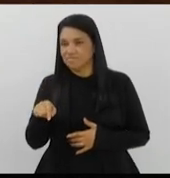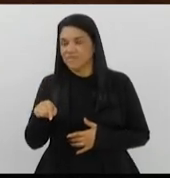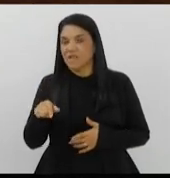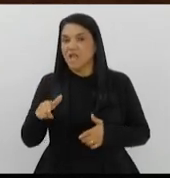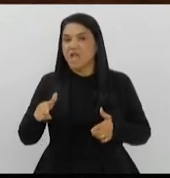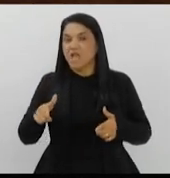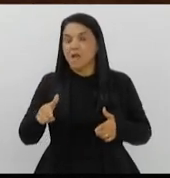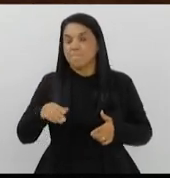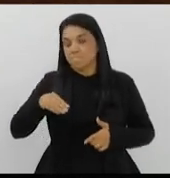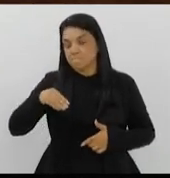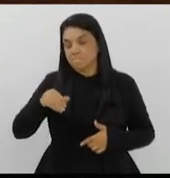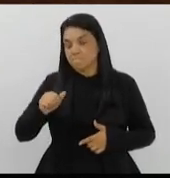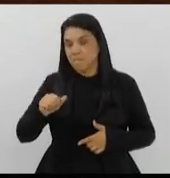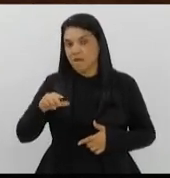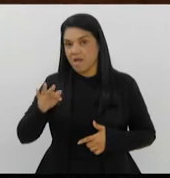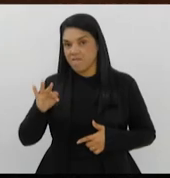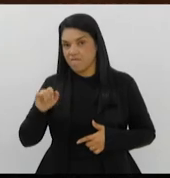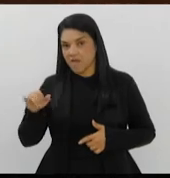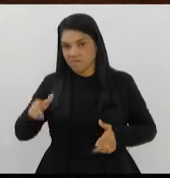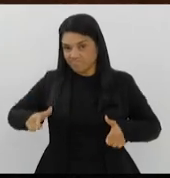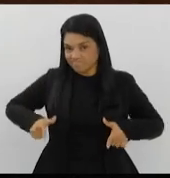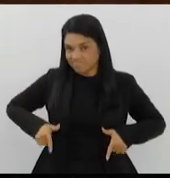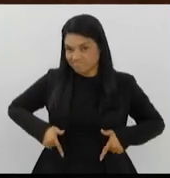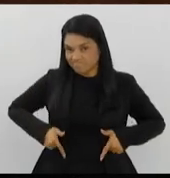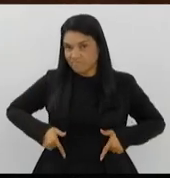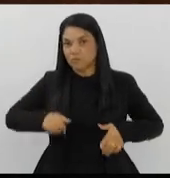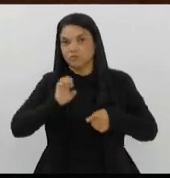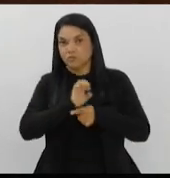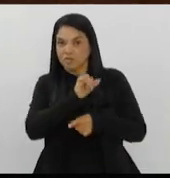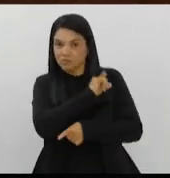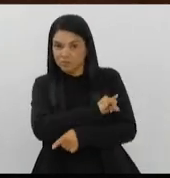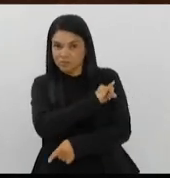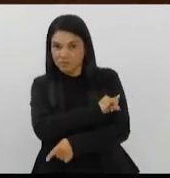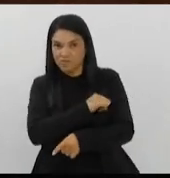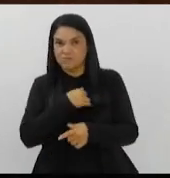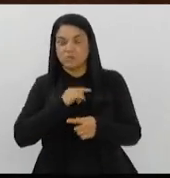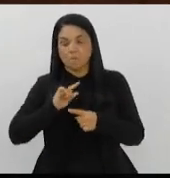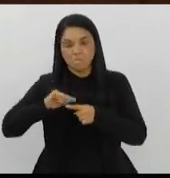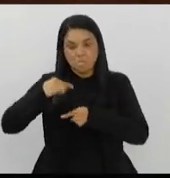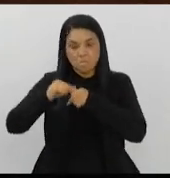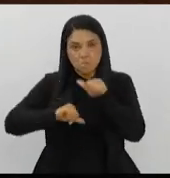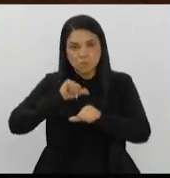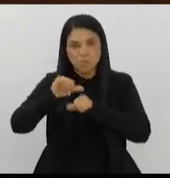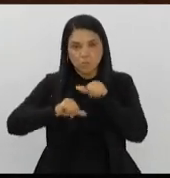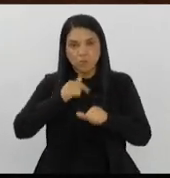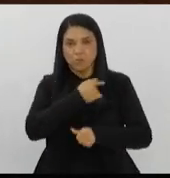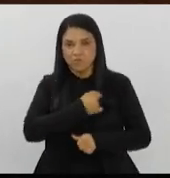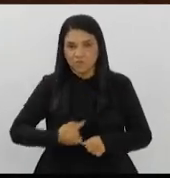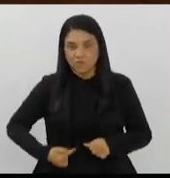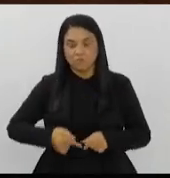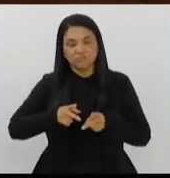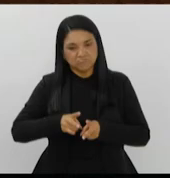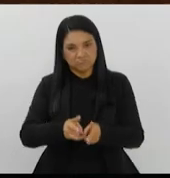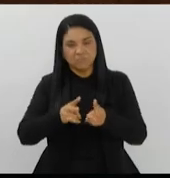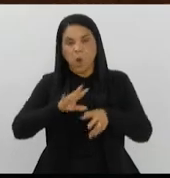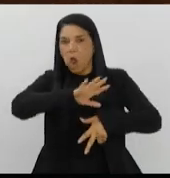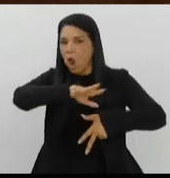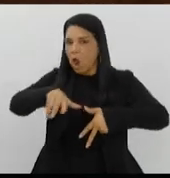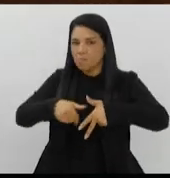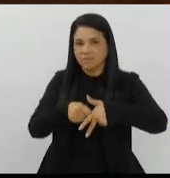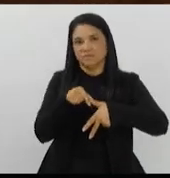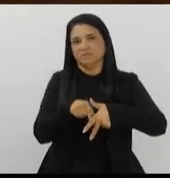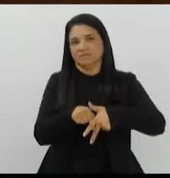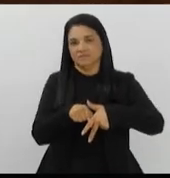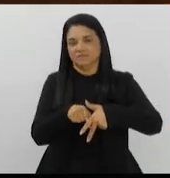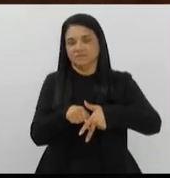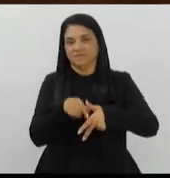reboque no Rio de Janeiro. E passa governo, tá governo, sabemos que ali rola um mar de corrupção, dito